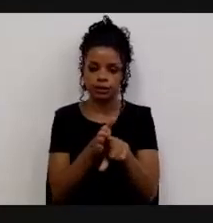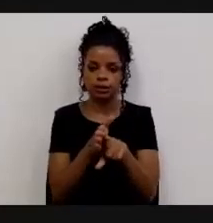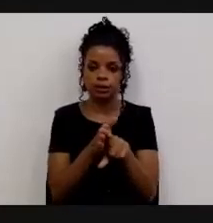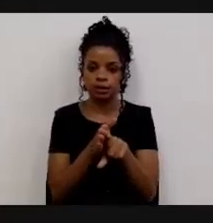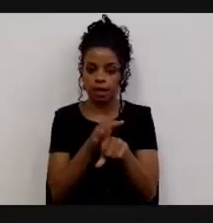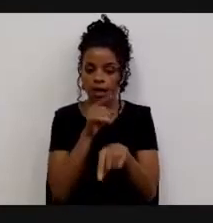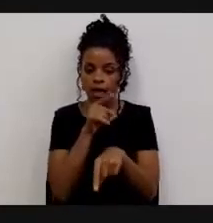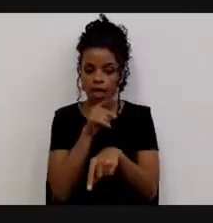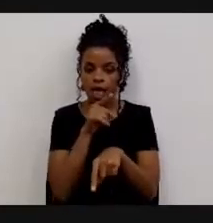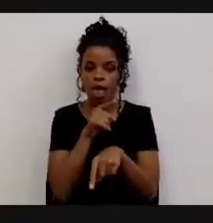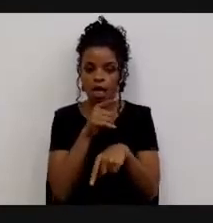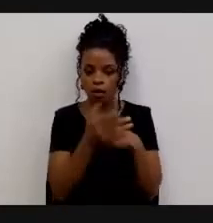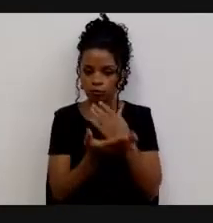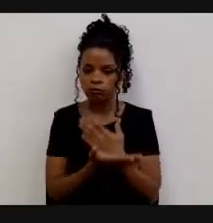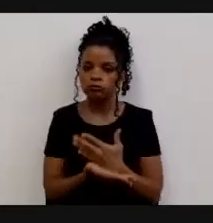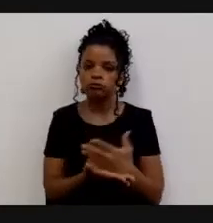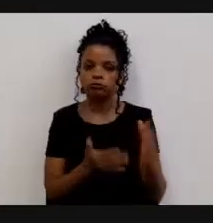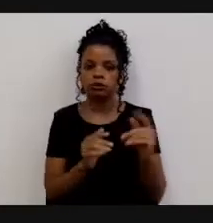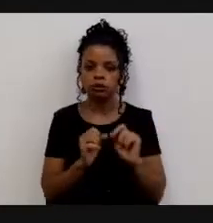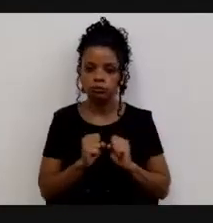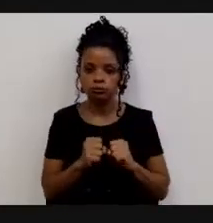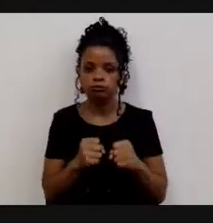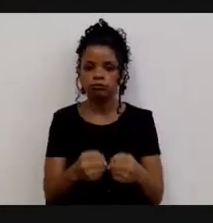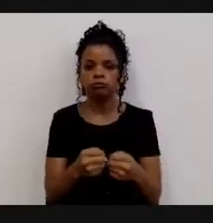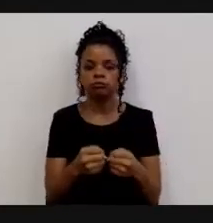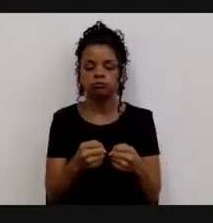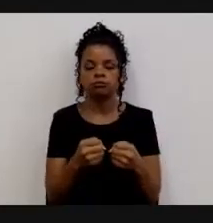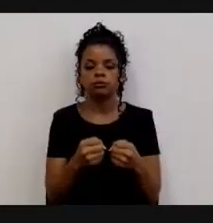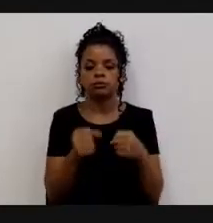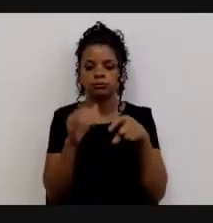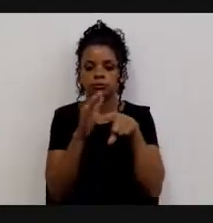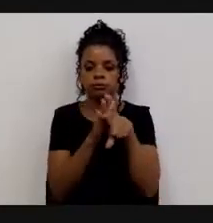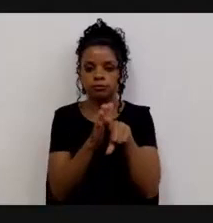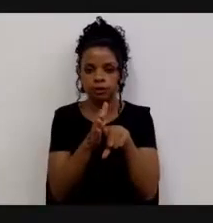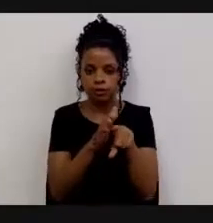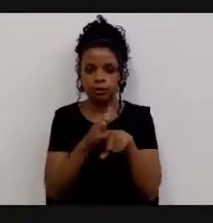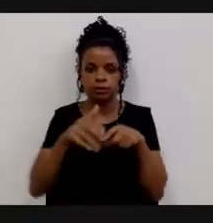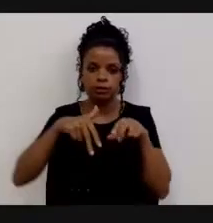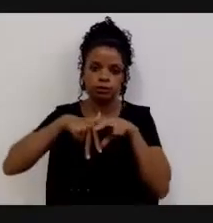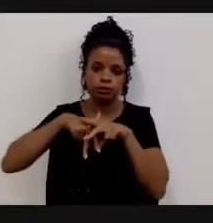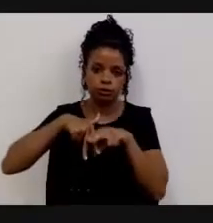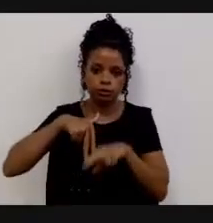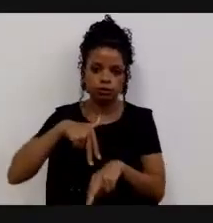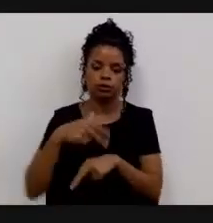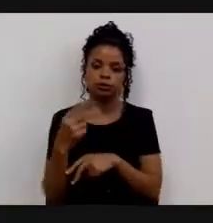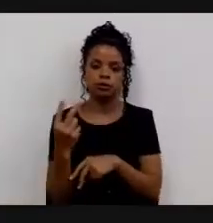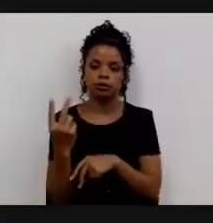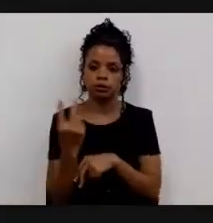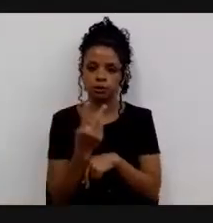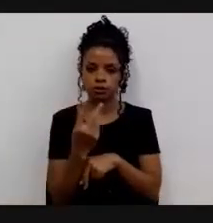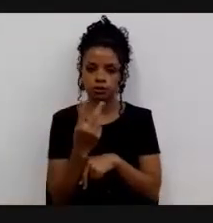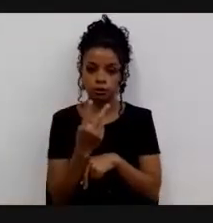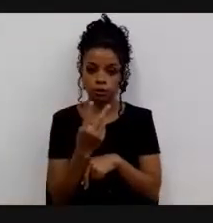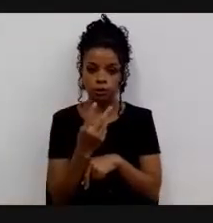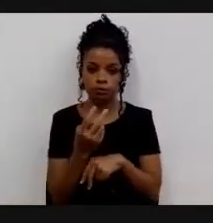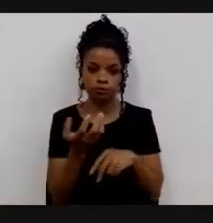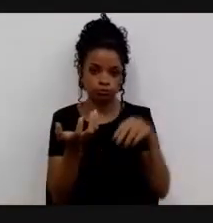essa empreitada sobre a hierarquização de gênero nessas duas